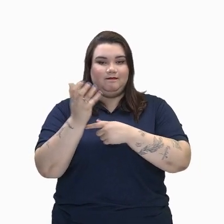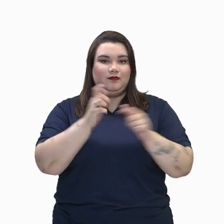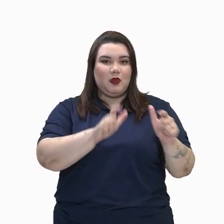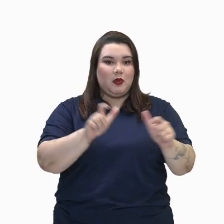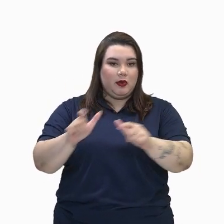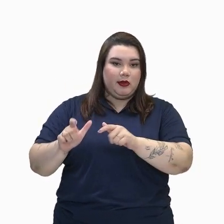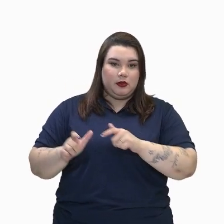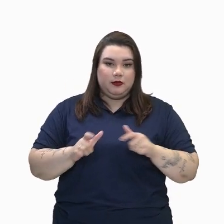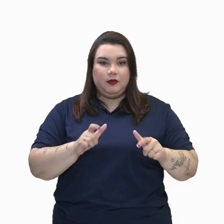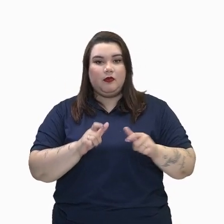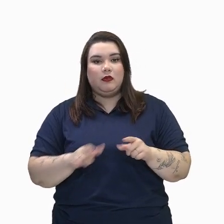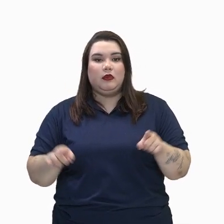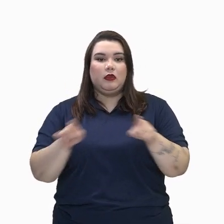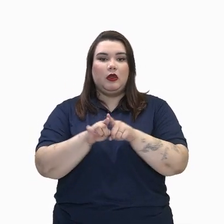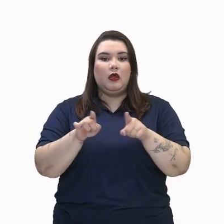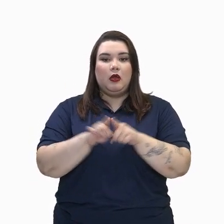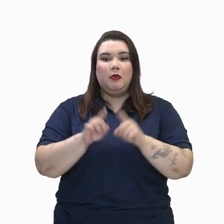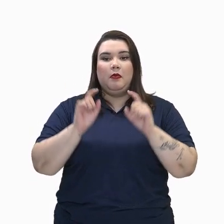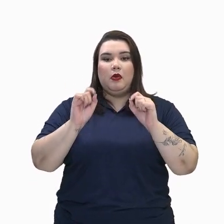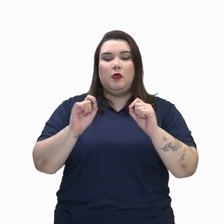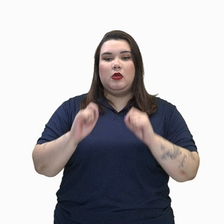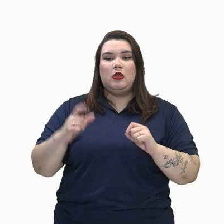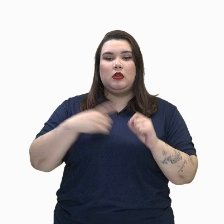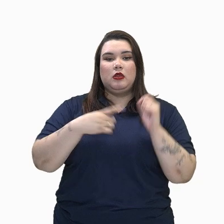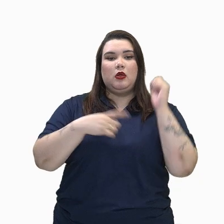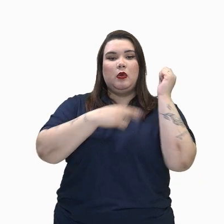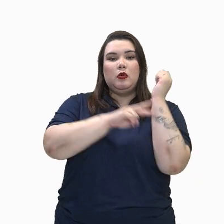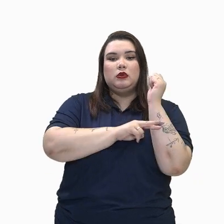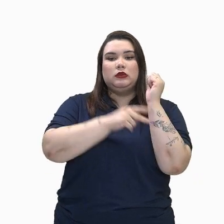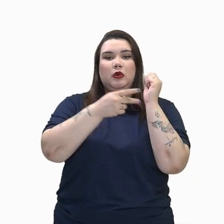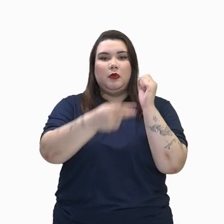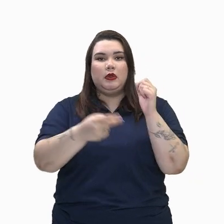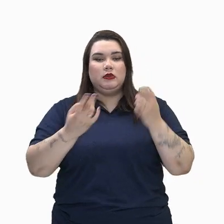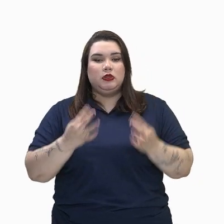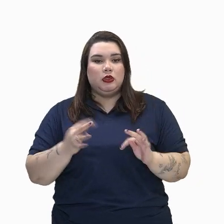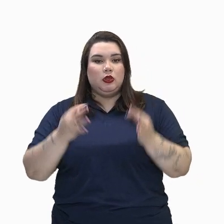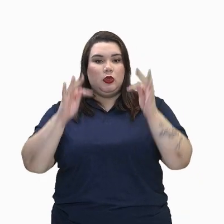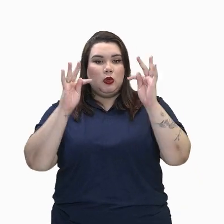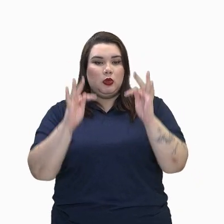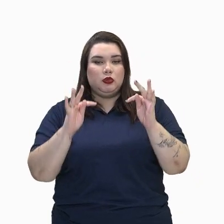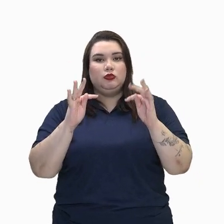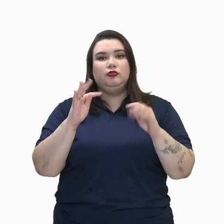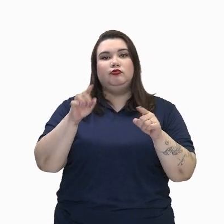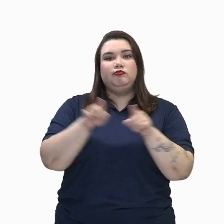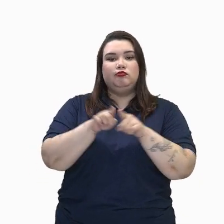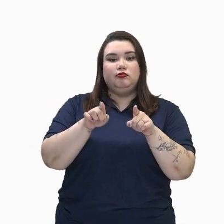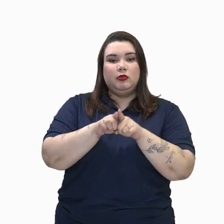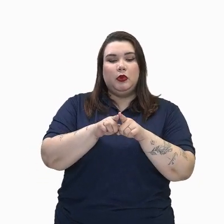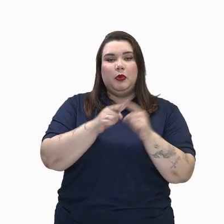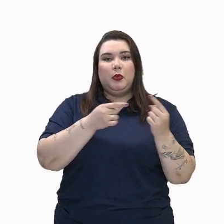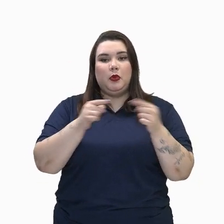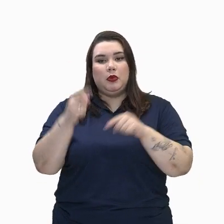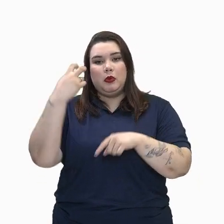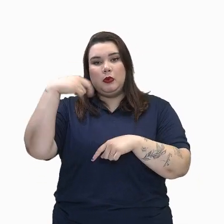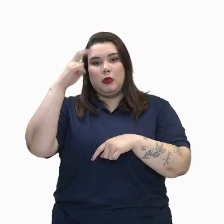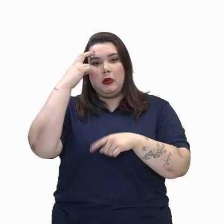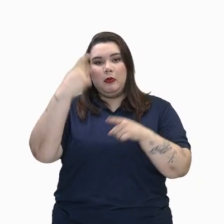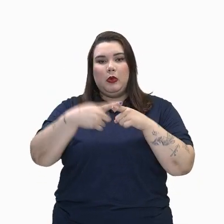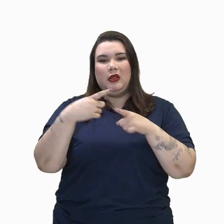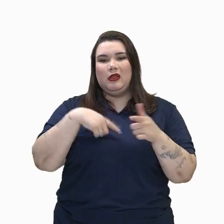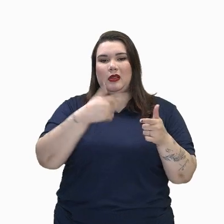em Cuba. A corrida armamentista e espacial e seus impactos tecnológicos